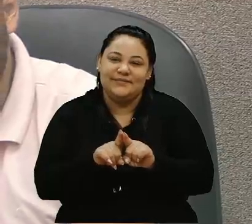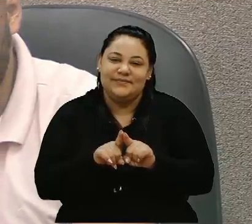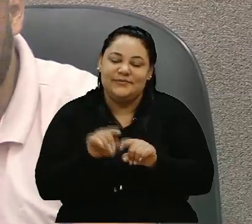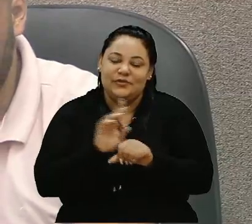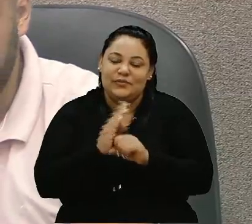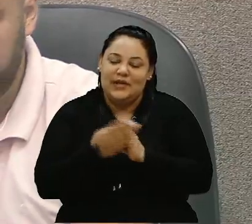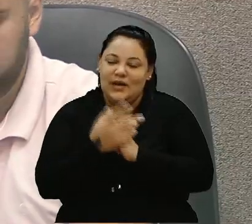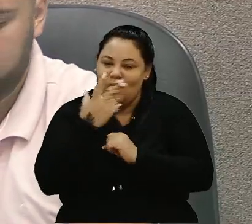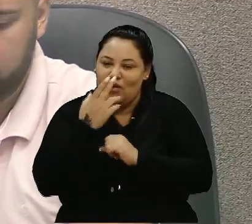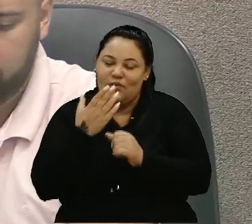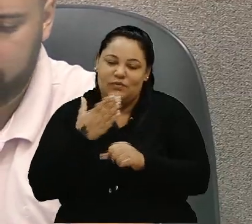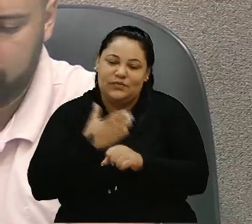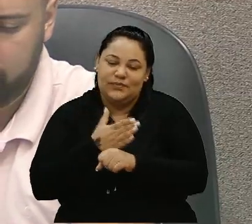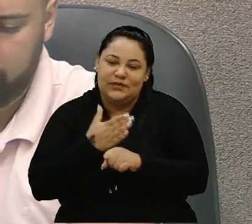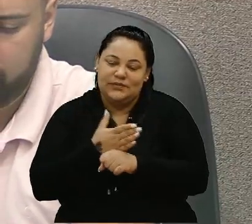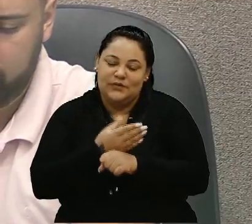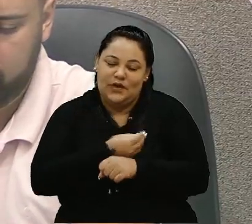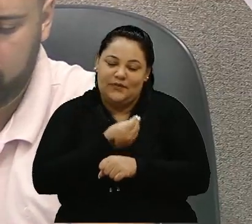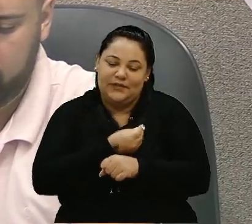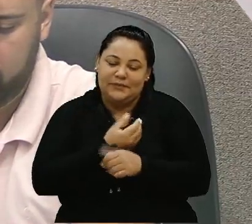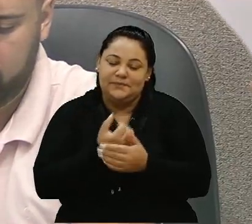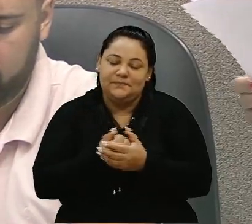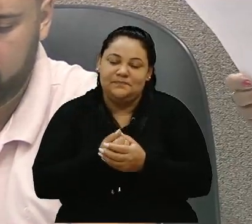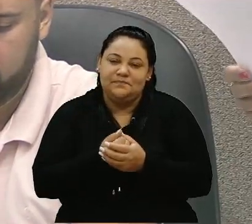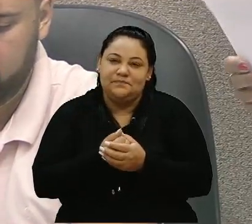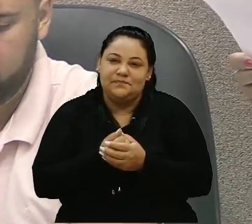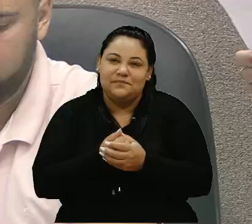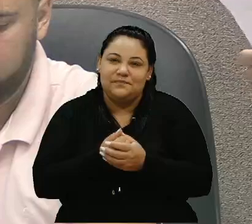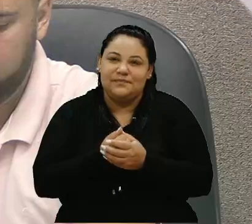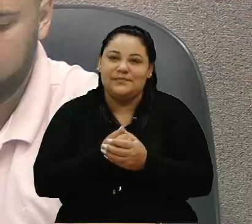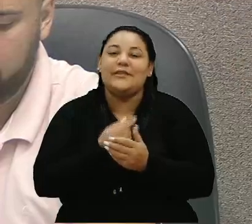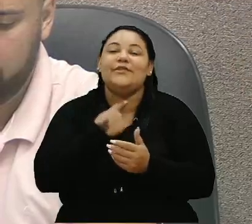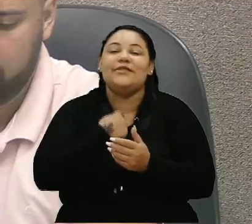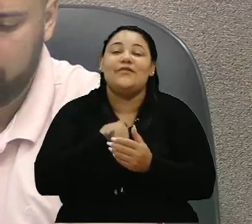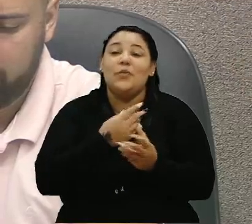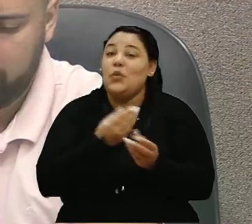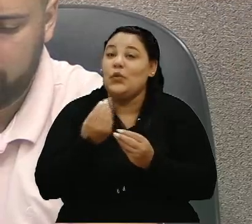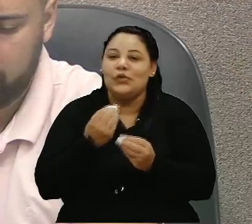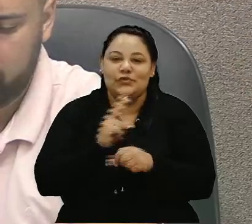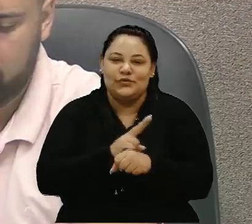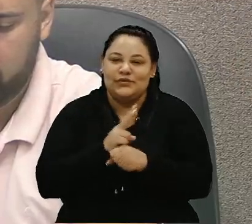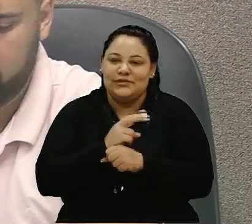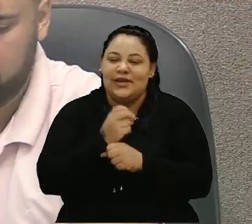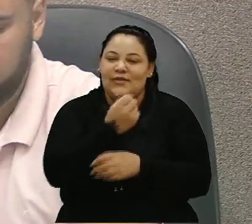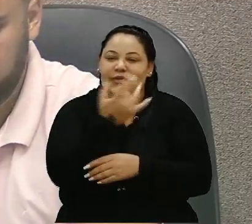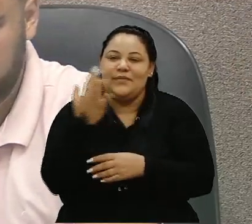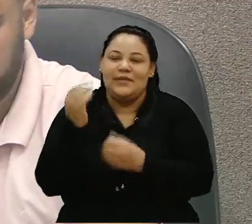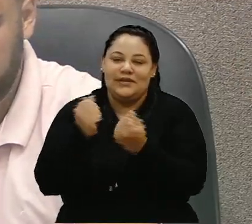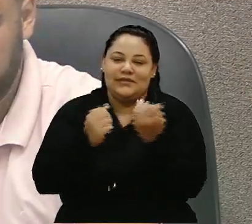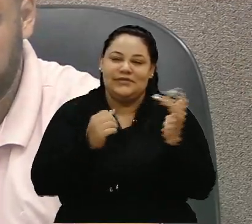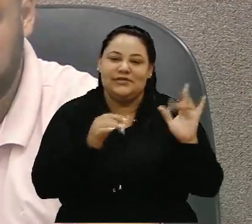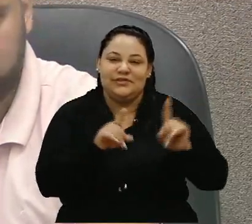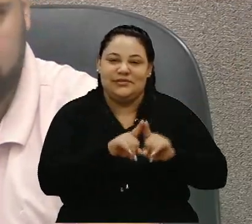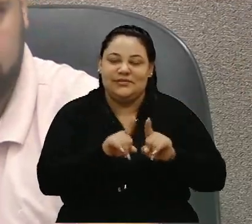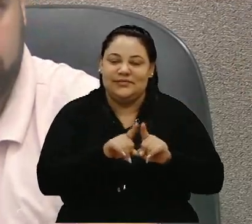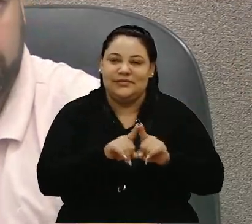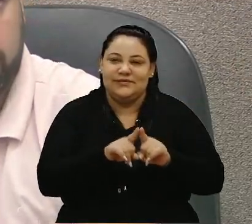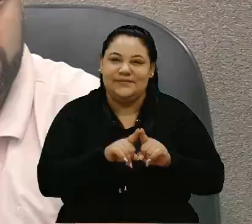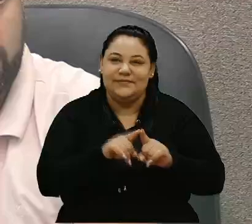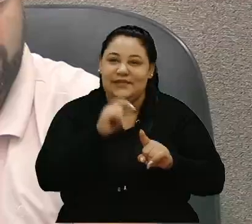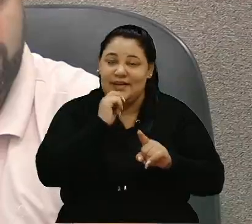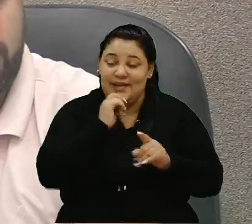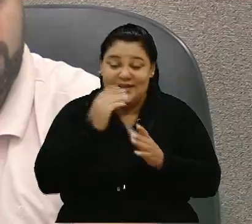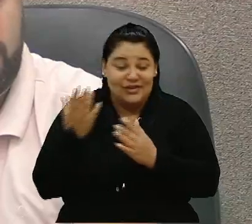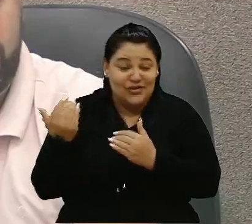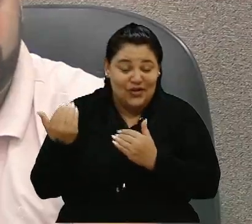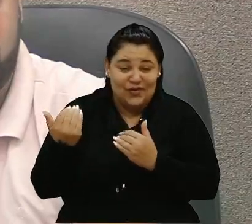morou durante boa parte da vida. Gostava muito de cuidar do meio ambiente, desde cedo, quando ainda nem se